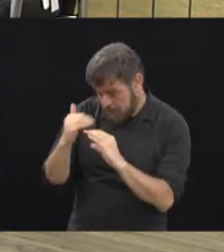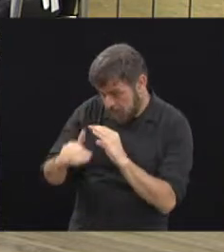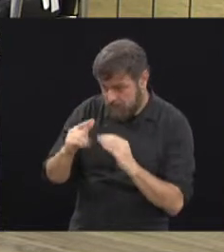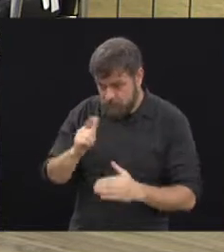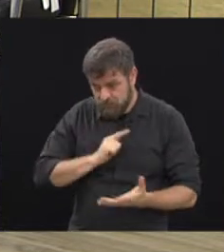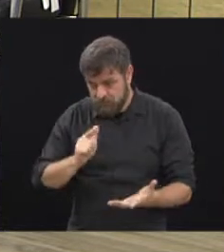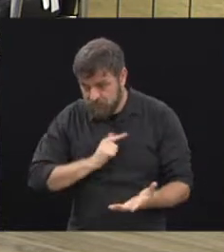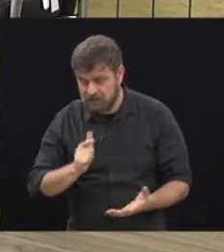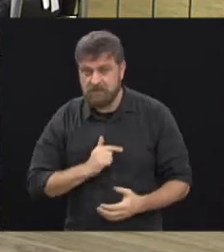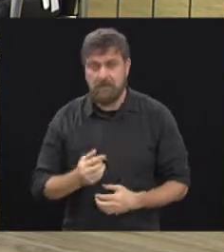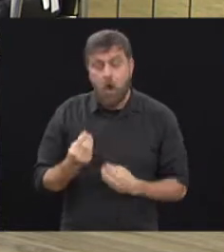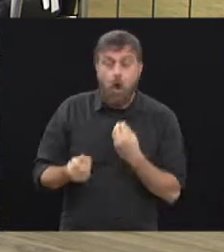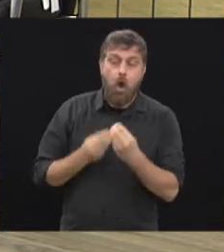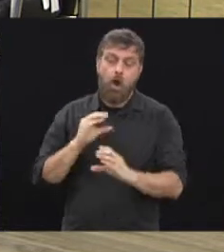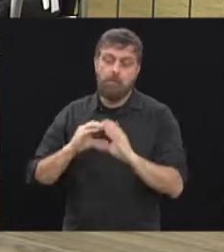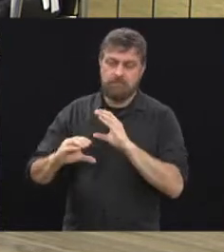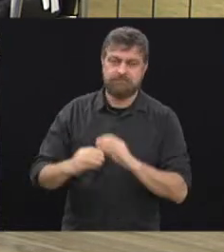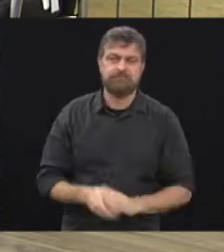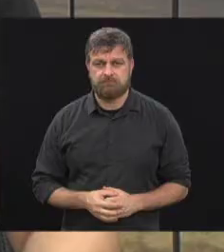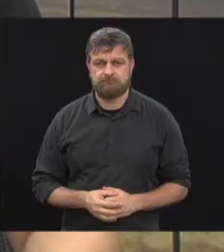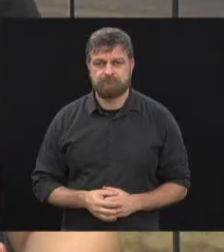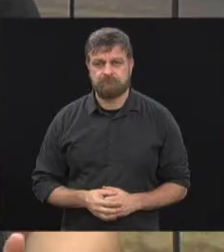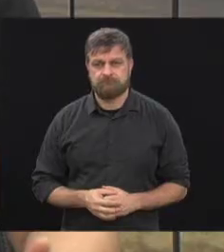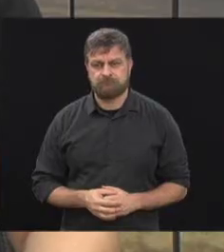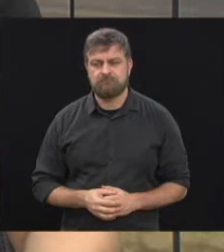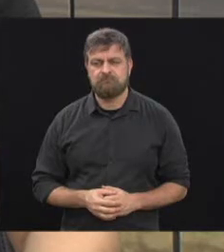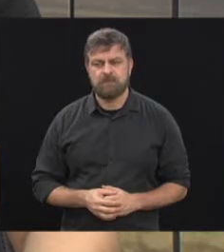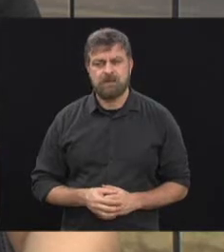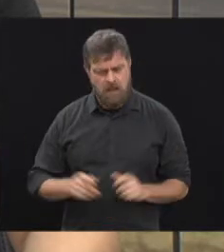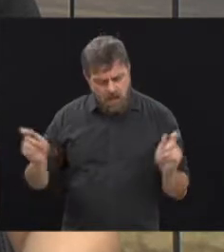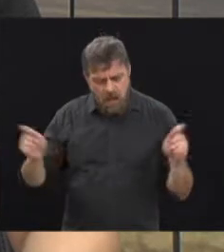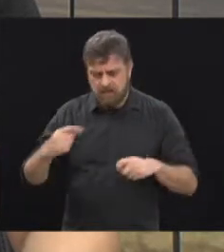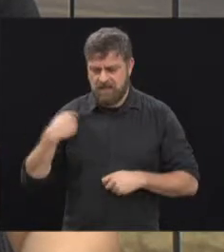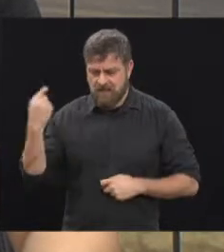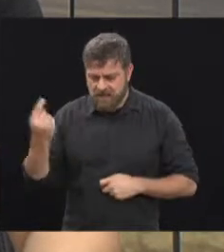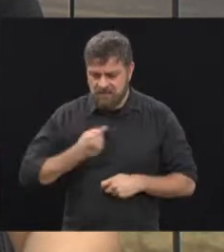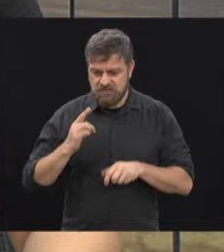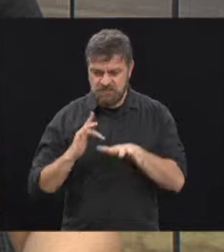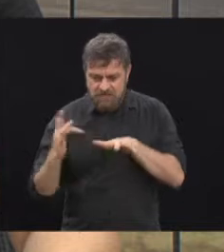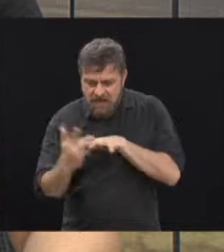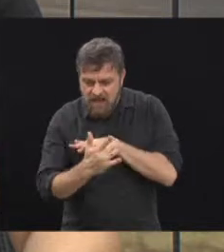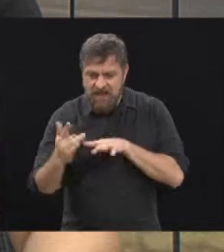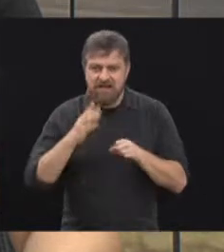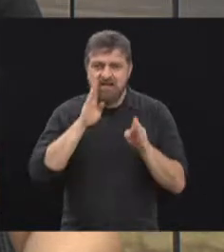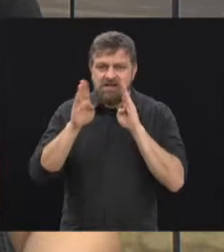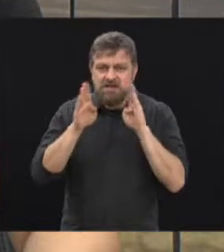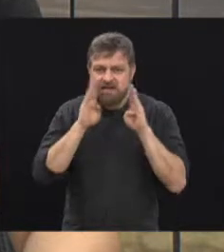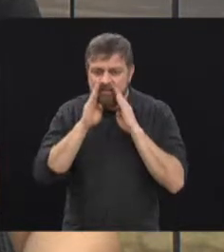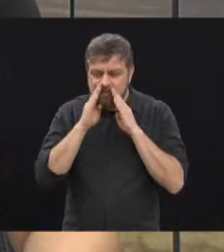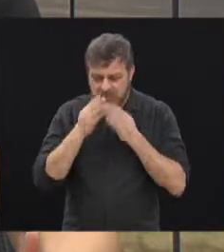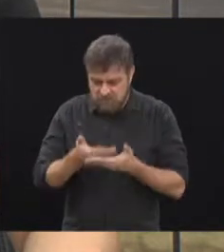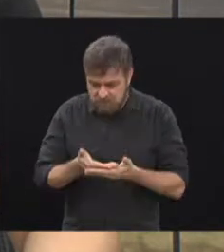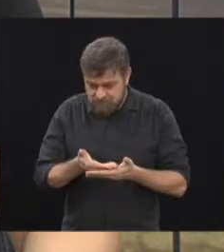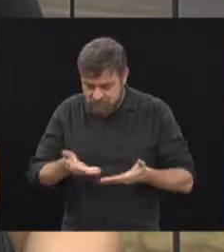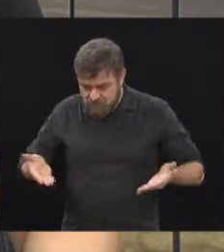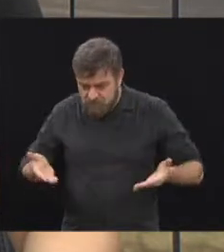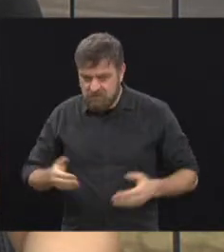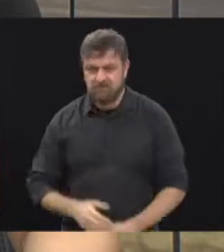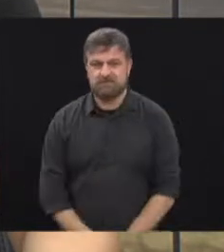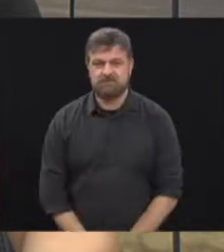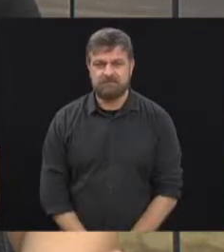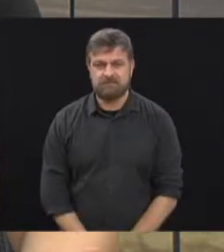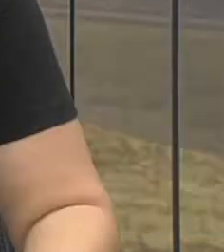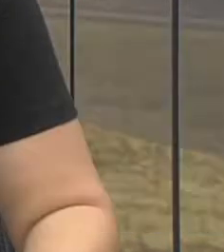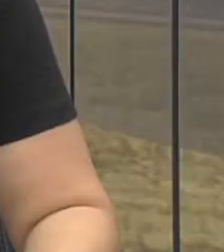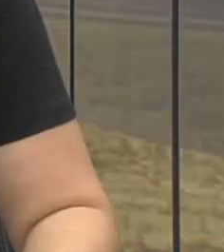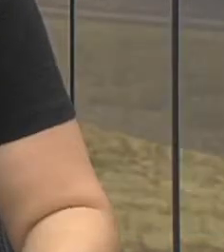onde que eles têm essa comunicação? Consegue sim, a gente está em todas as mídias, como Rapori Brasil. A gente tem a nossa plataforma